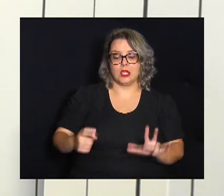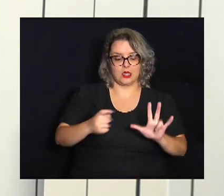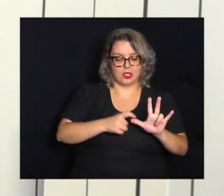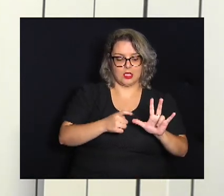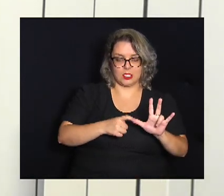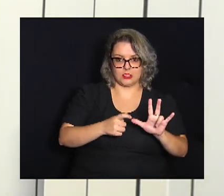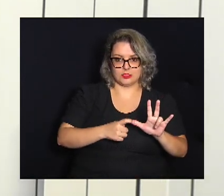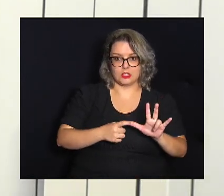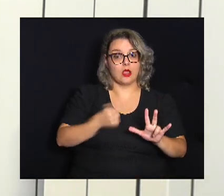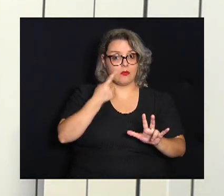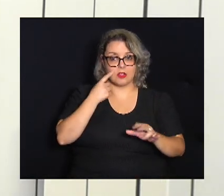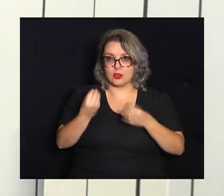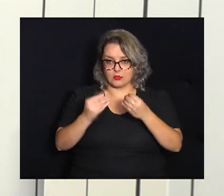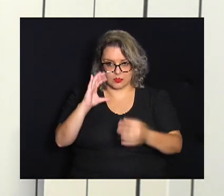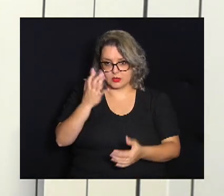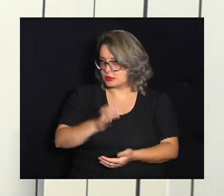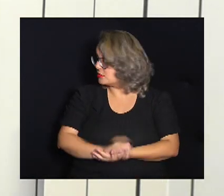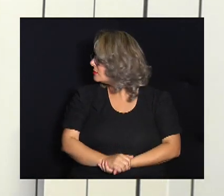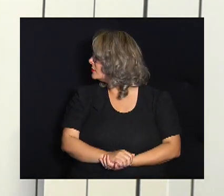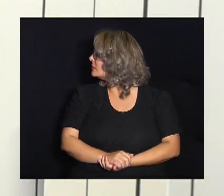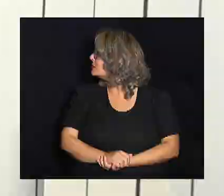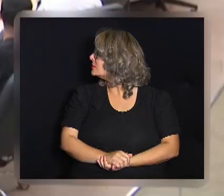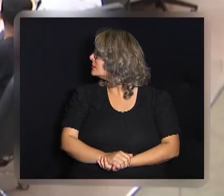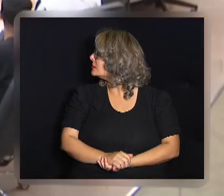medicinal. Confira como foi.